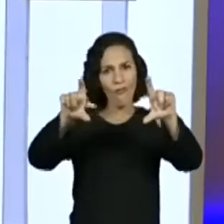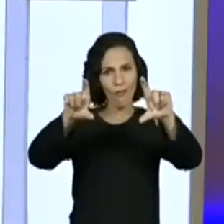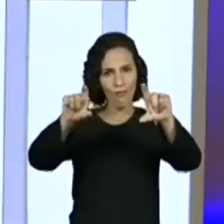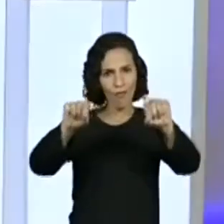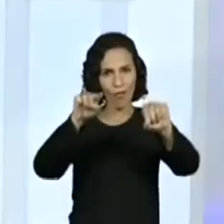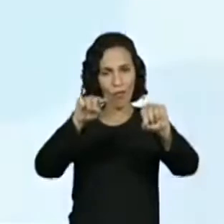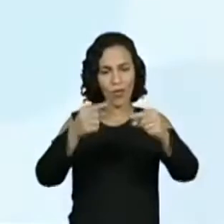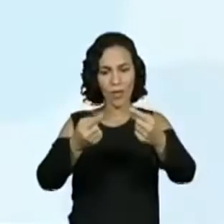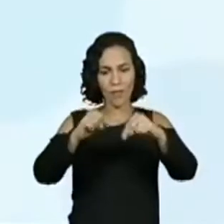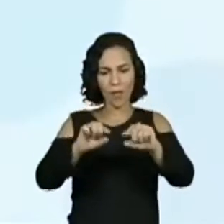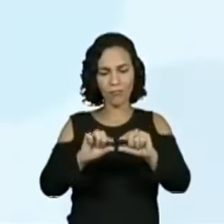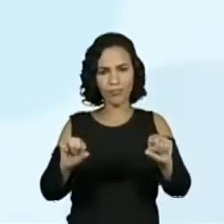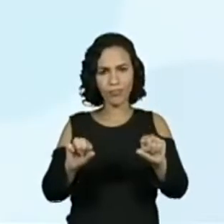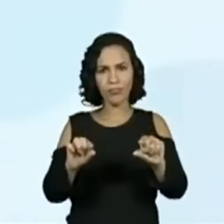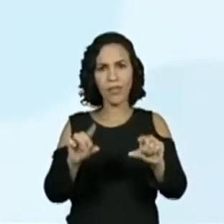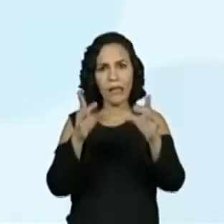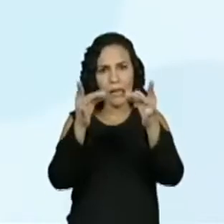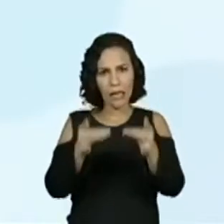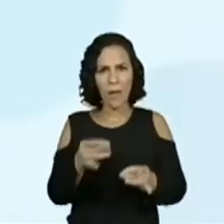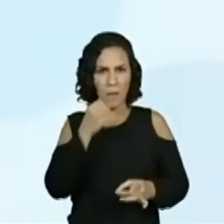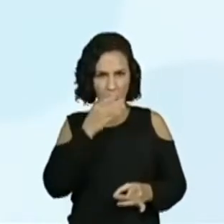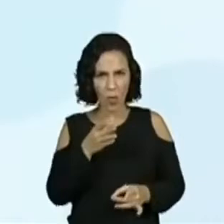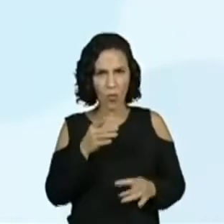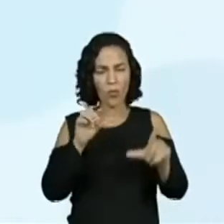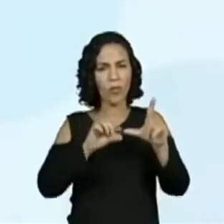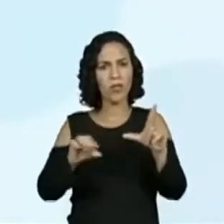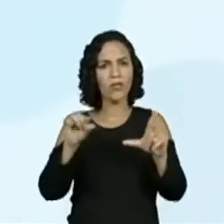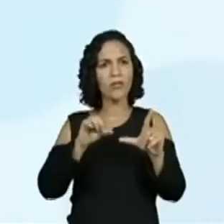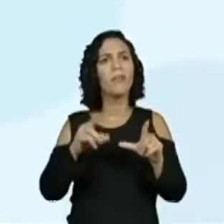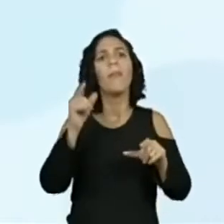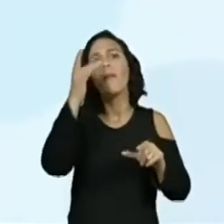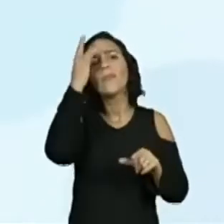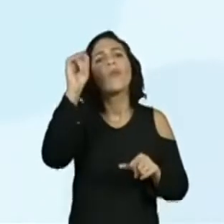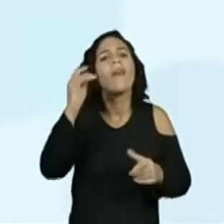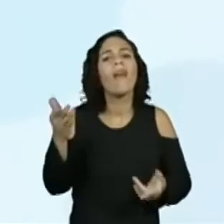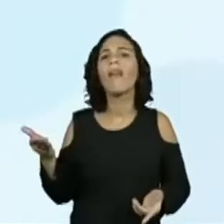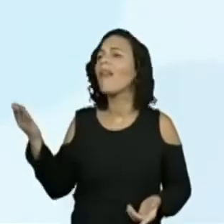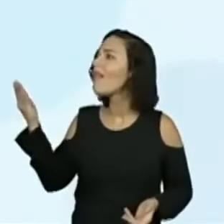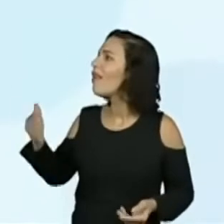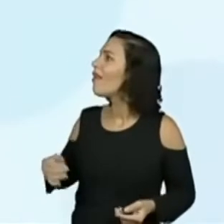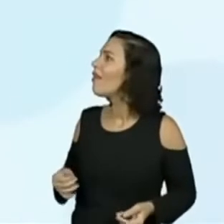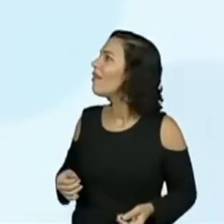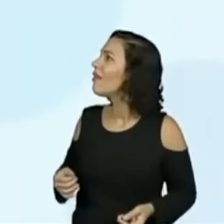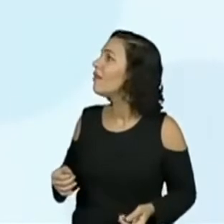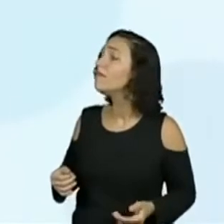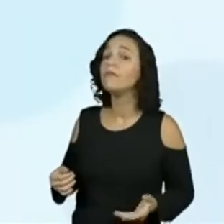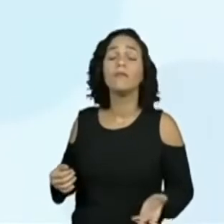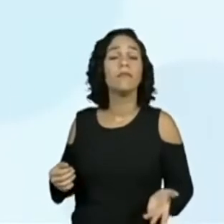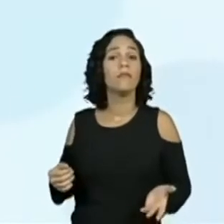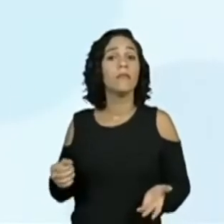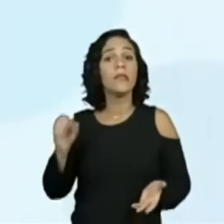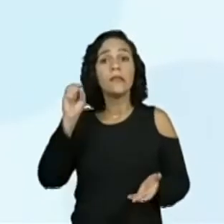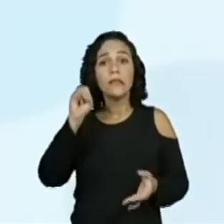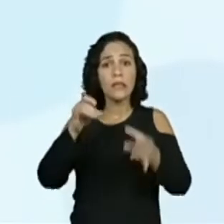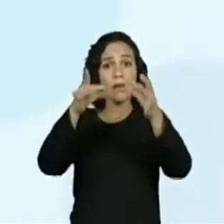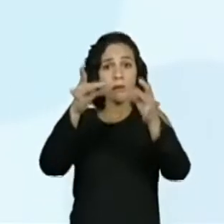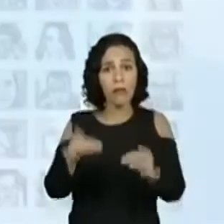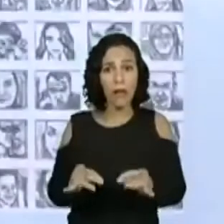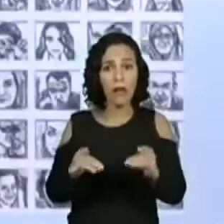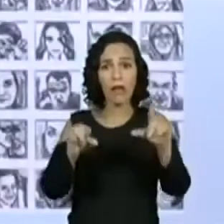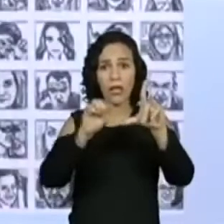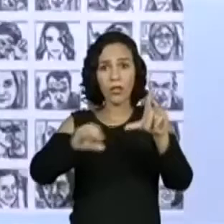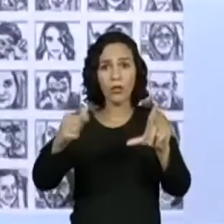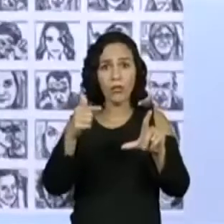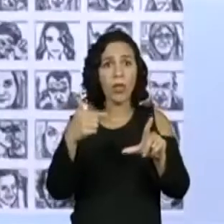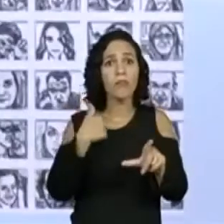que se trata? E a gente pergunta, quem será que são essas pessoas também, né? Eu não consigo responder se eu não for para esse ponto que a professora Joyce acabou de